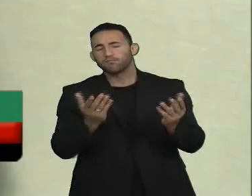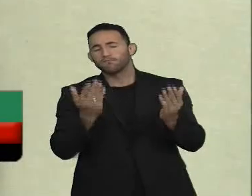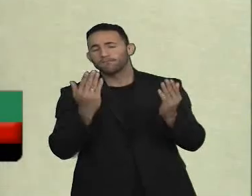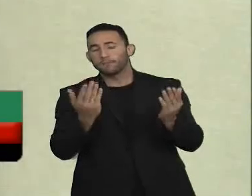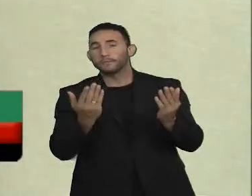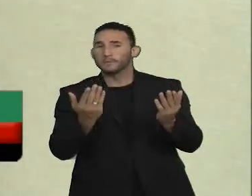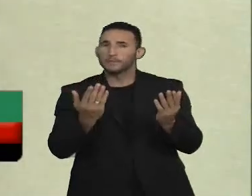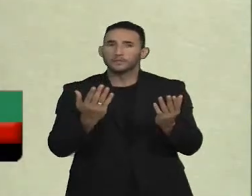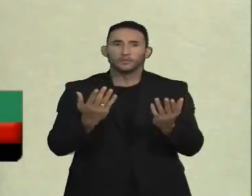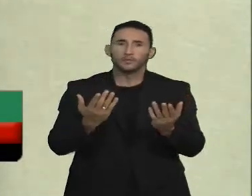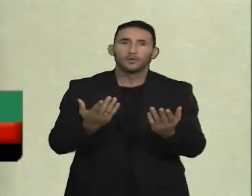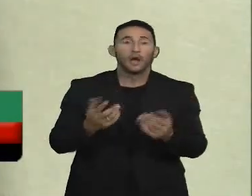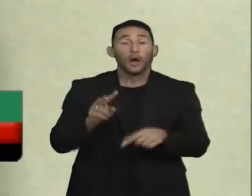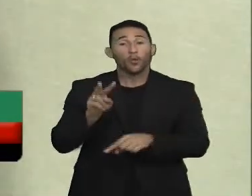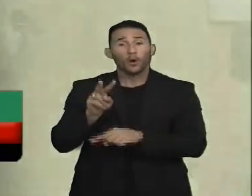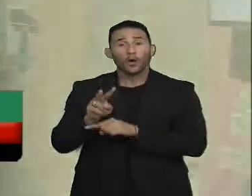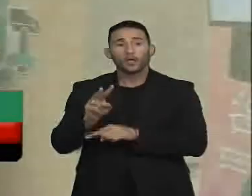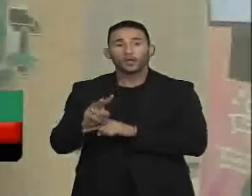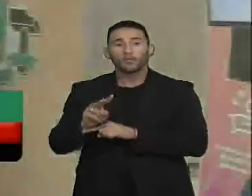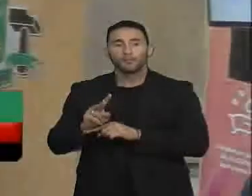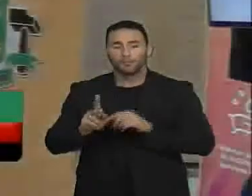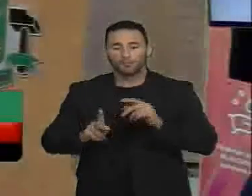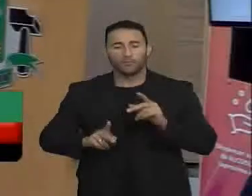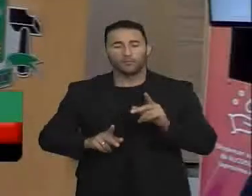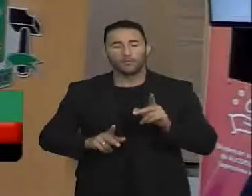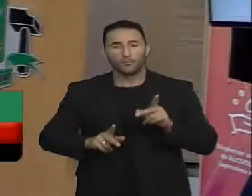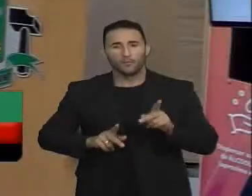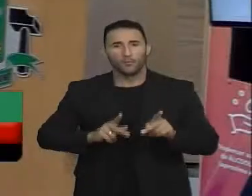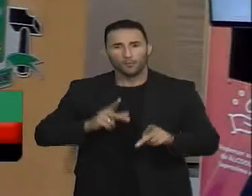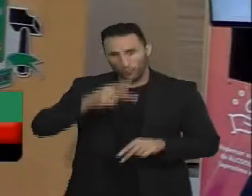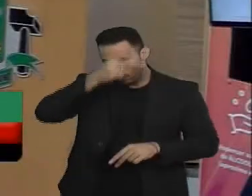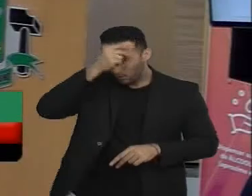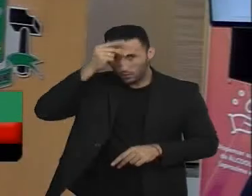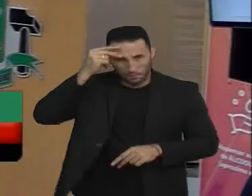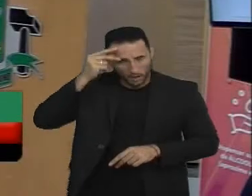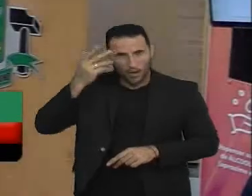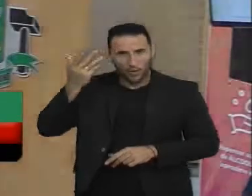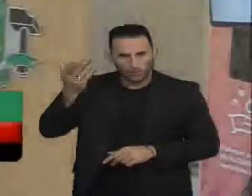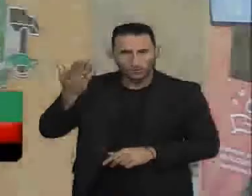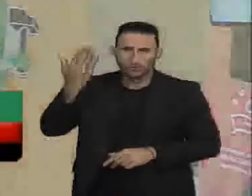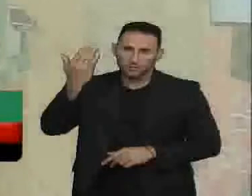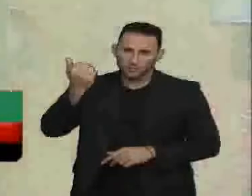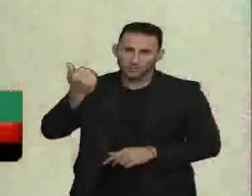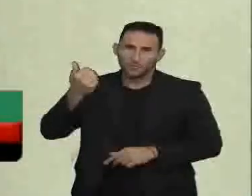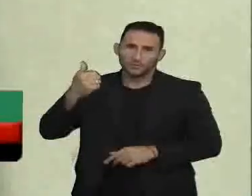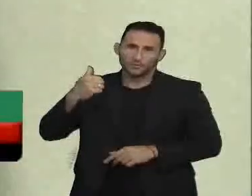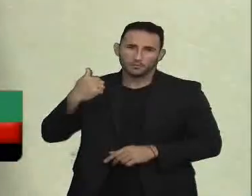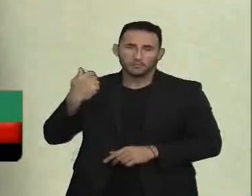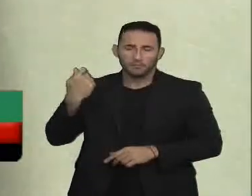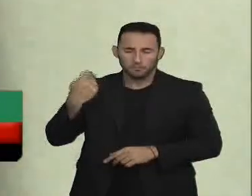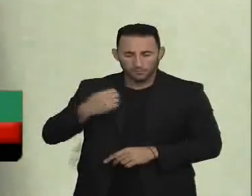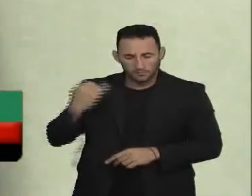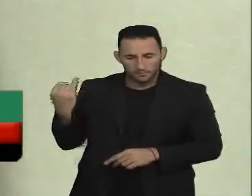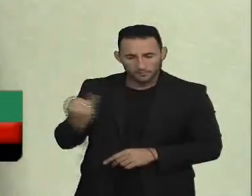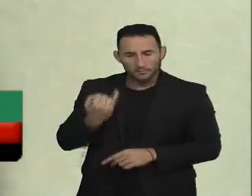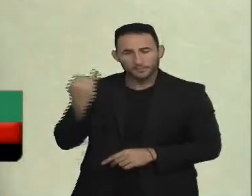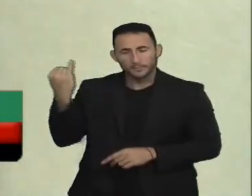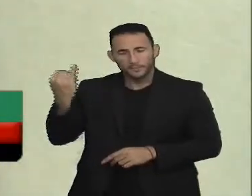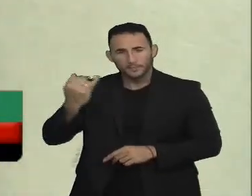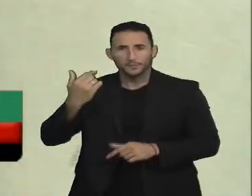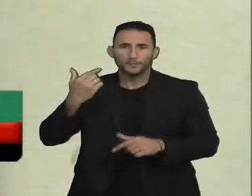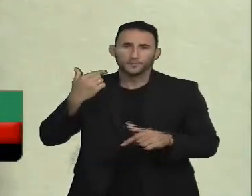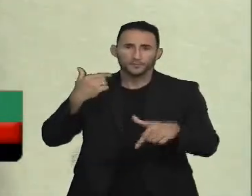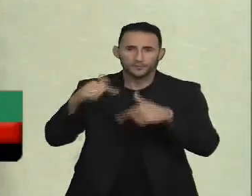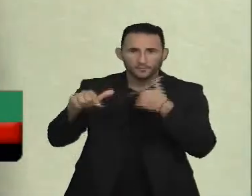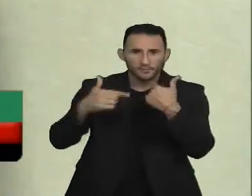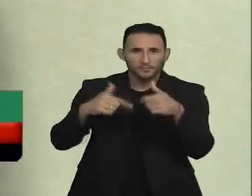presidente, que eu também quero aqui deixar todo o meu respeito, meu cumprimento, e a gente sabe que as guardas são essenciais hoje para a segurança.